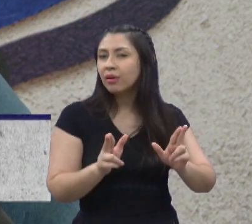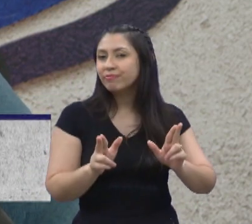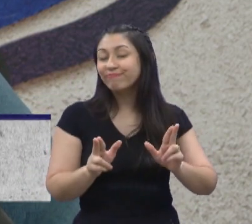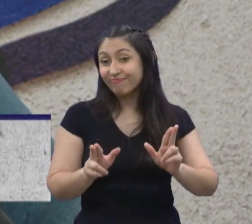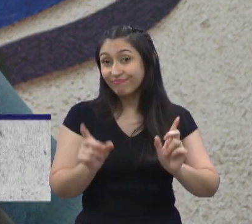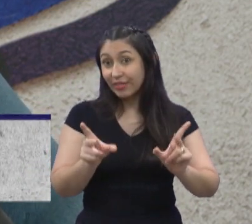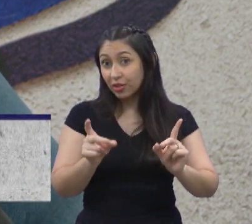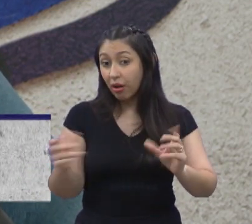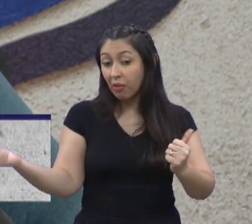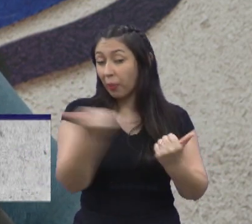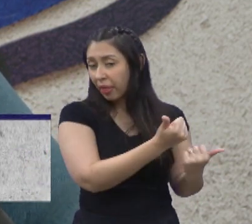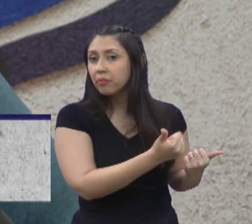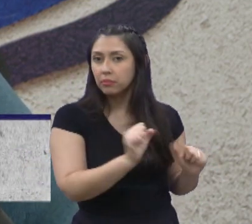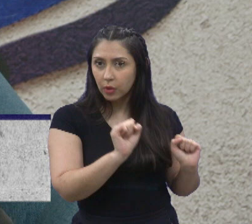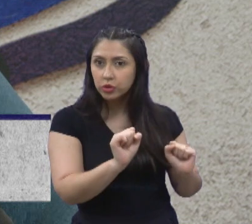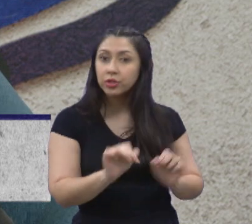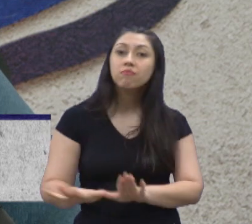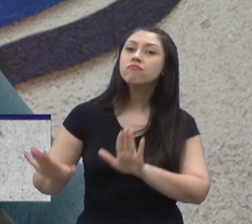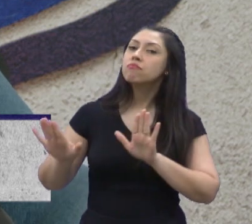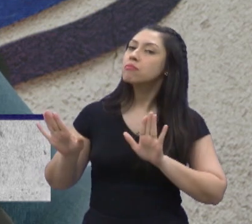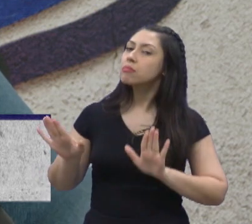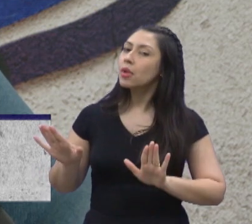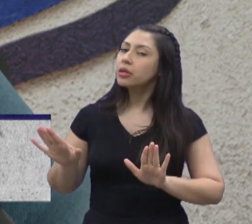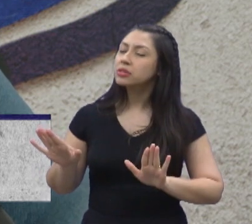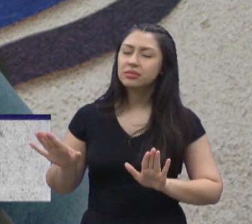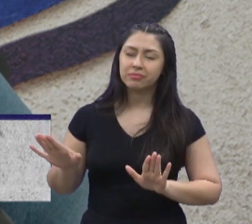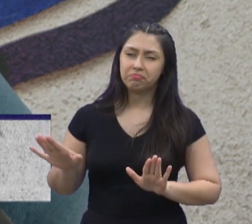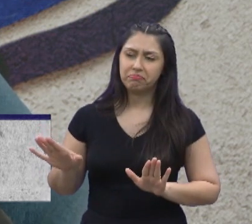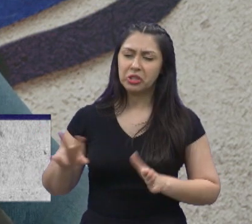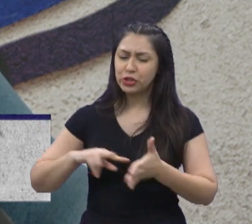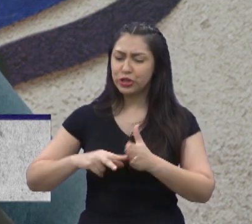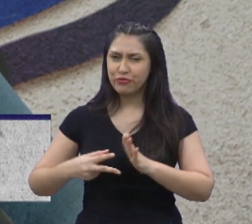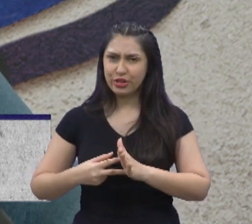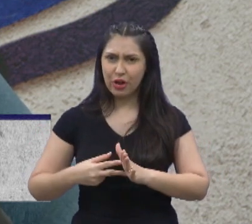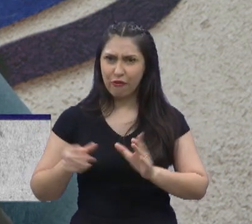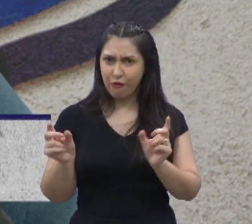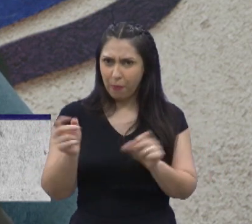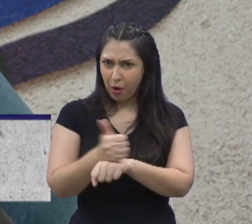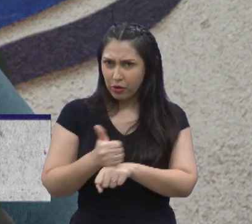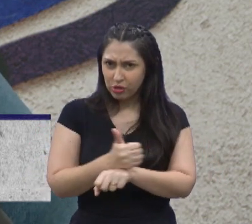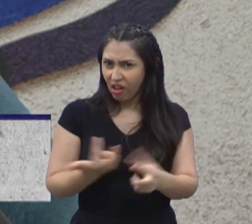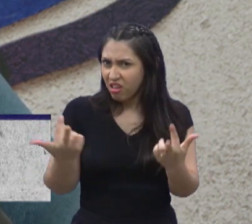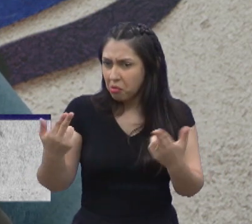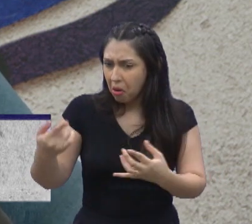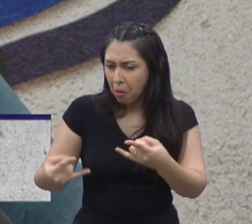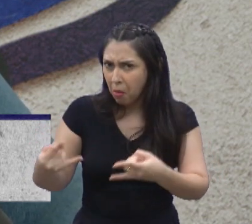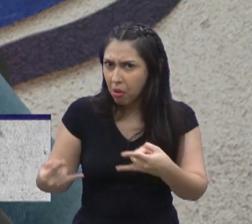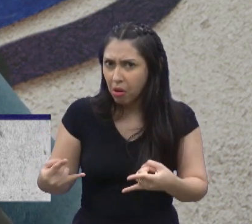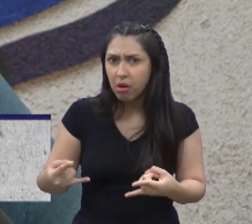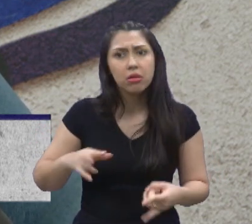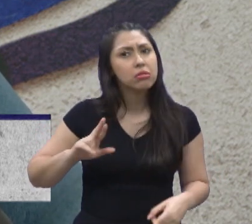substituído. Mas esse vendedor também está sendo uma máquina, né? E nós não somos máquinas, nós somos seres humanos. Por isso a diferença da